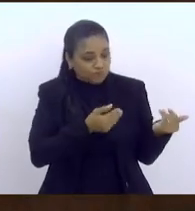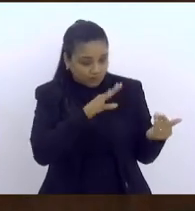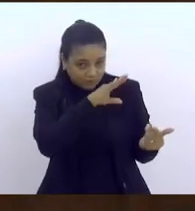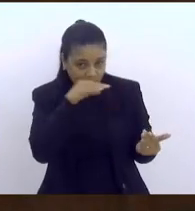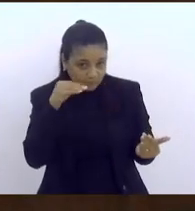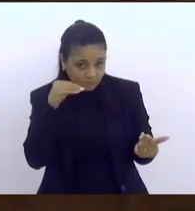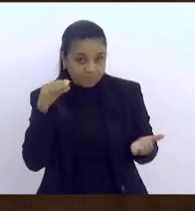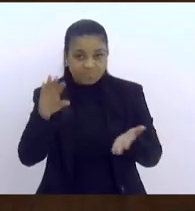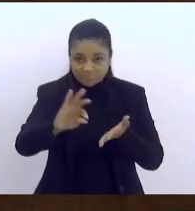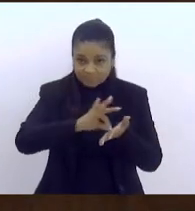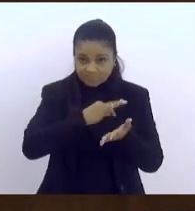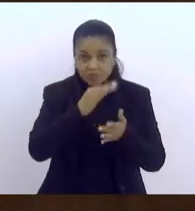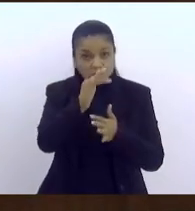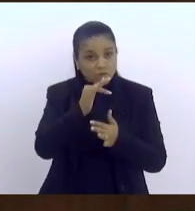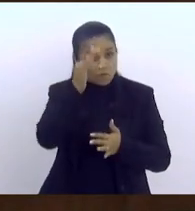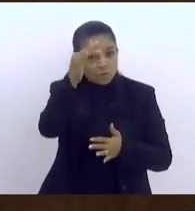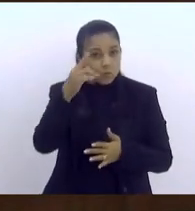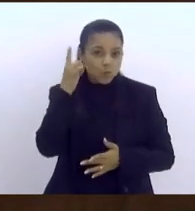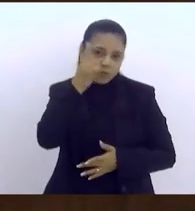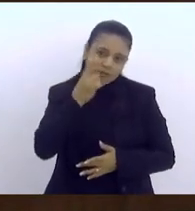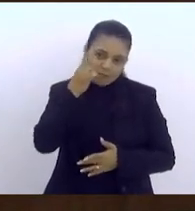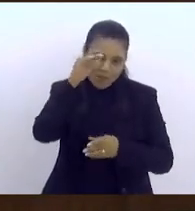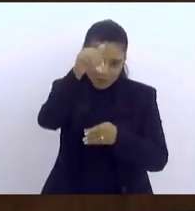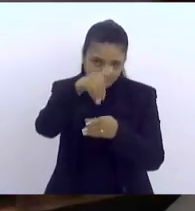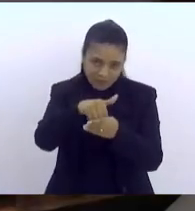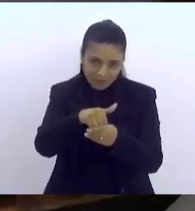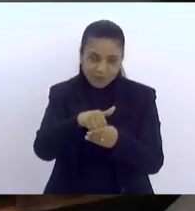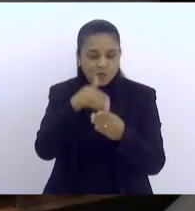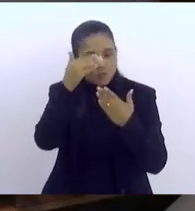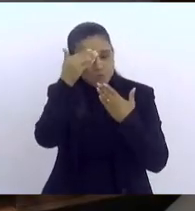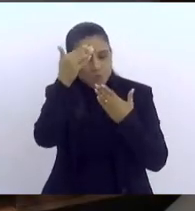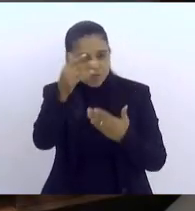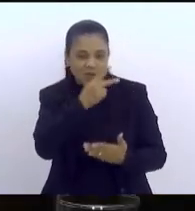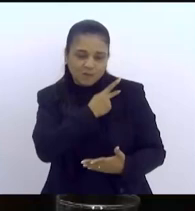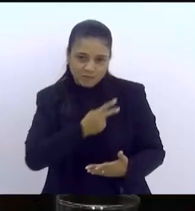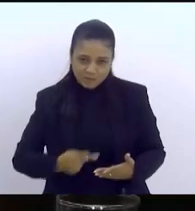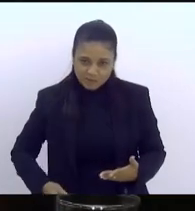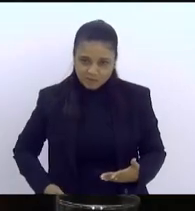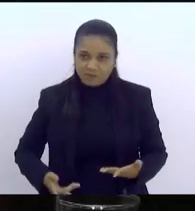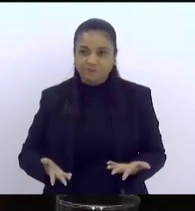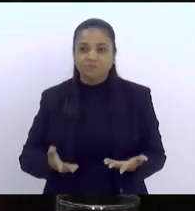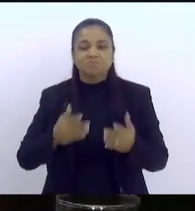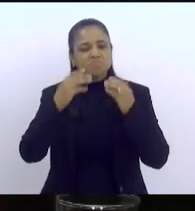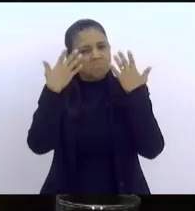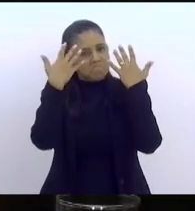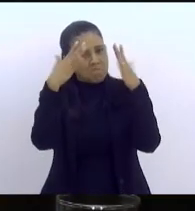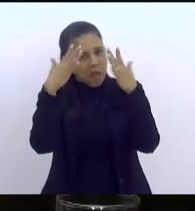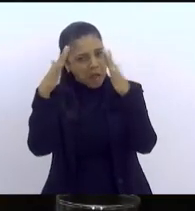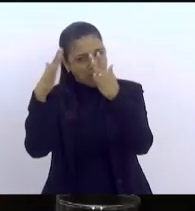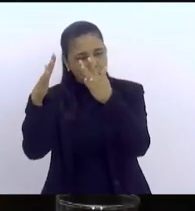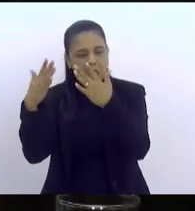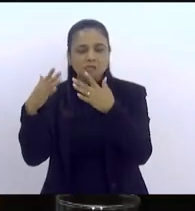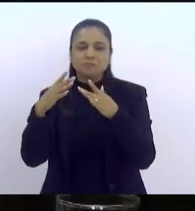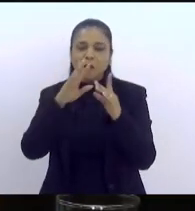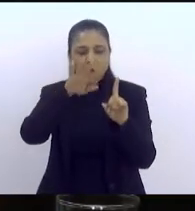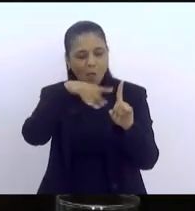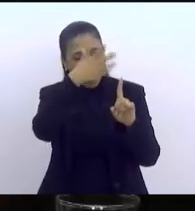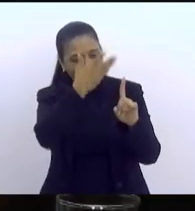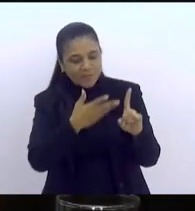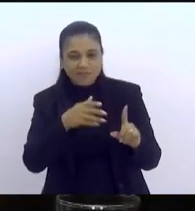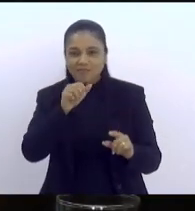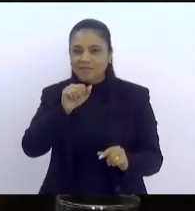um deputado desta casa. Obrigado, senhor presidente. Com certeza. Obrigado, deputado Ottoni. Parabéns pela homenagem ao